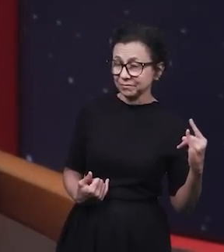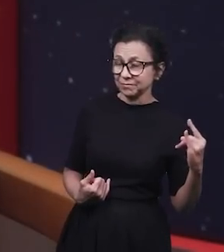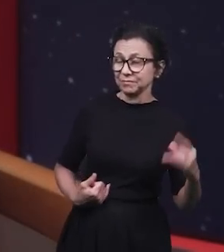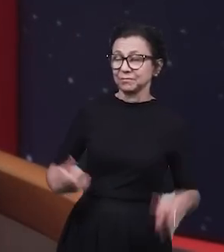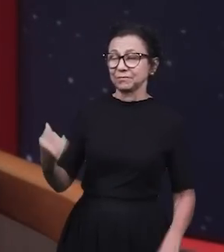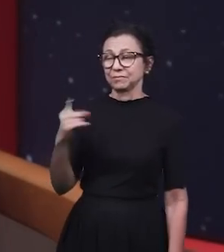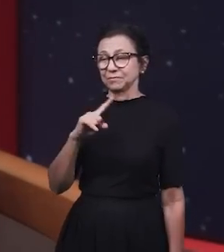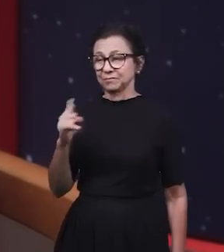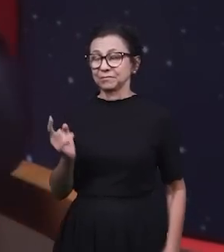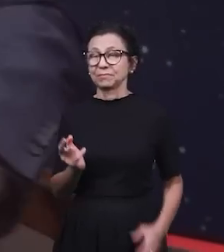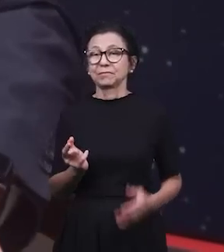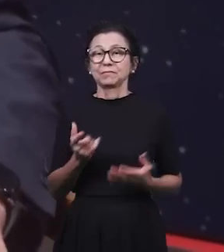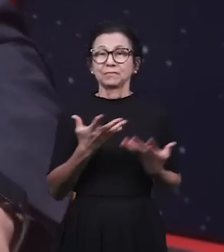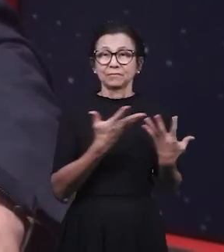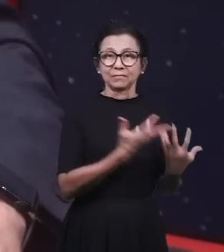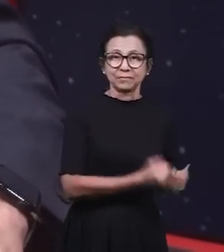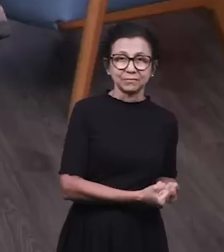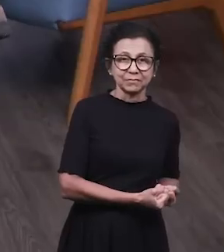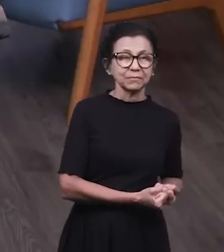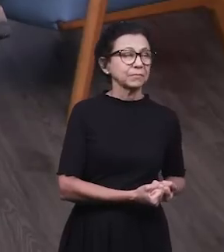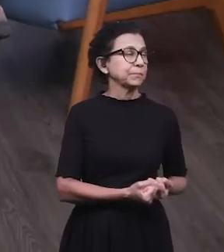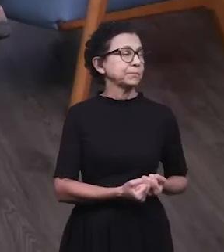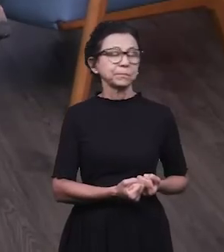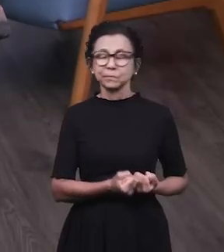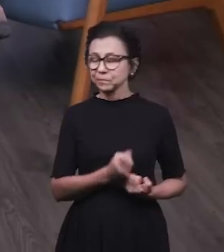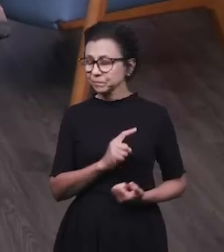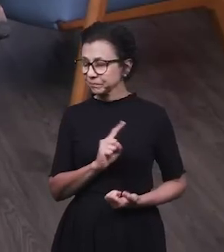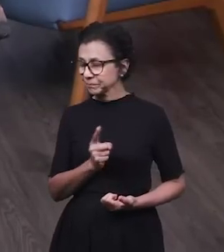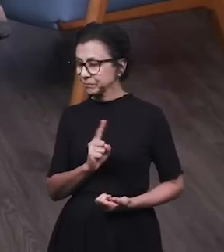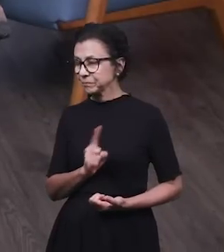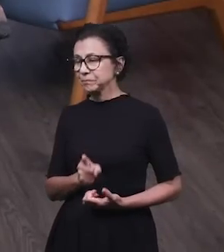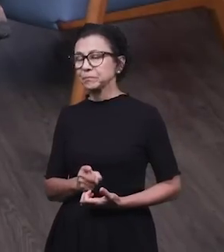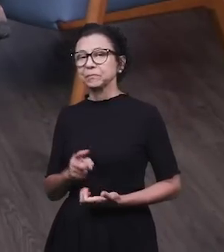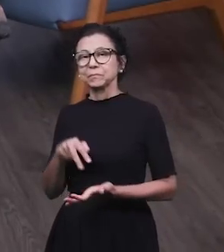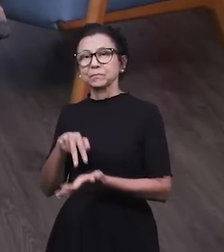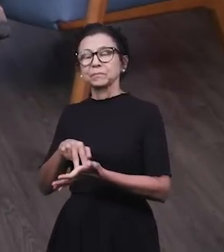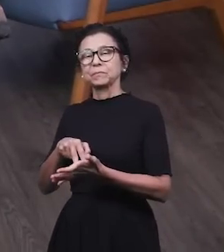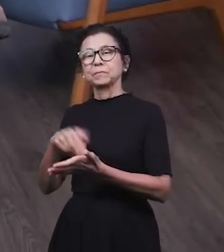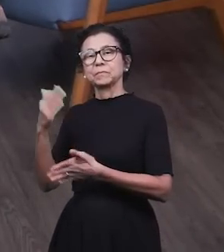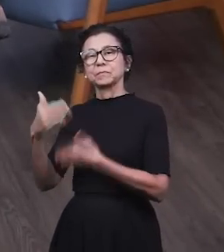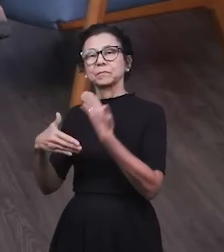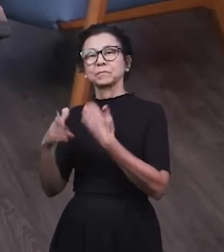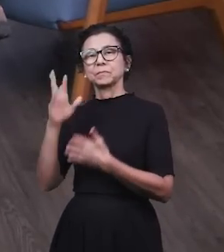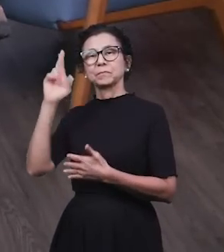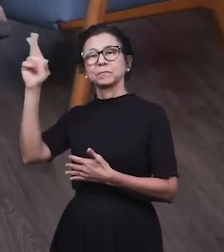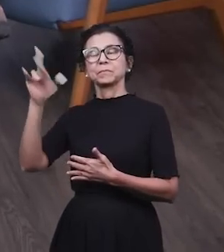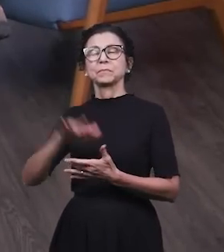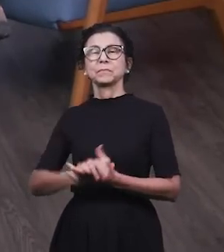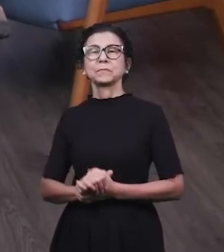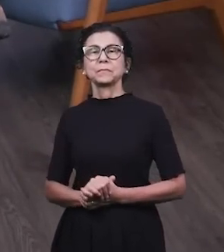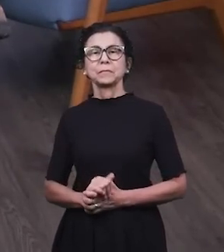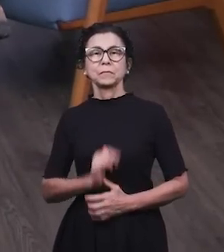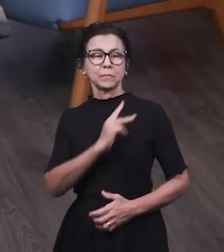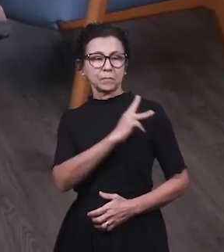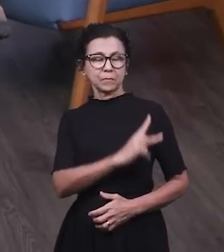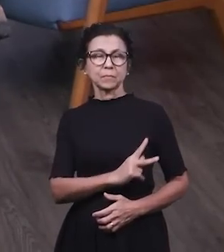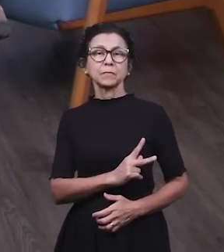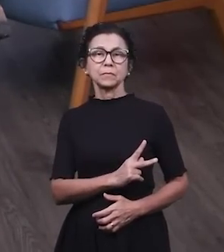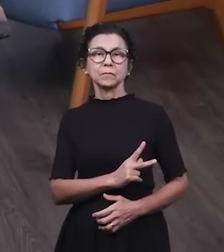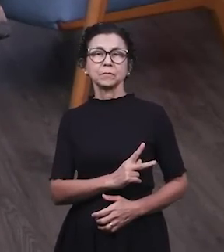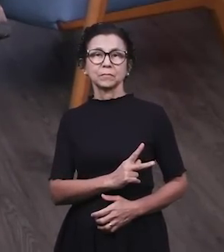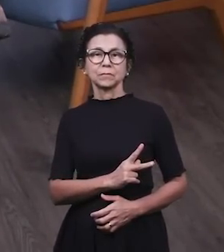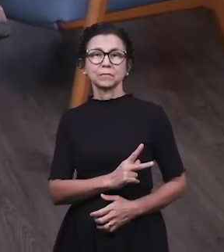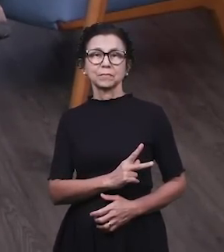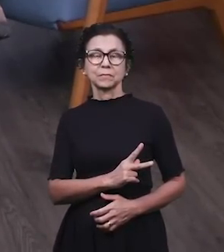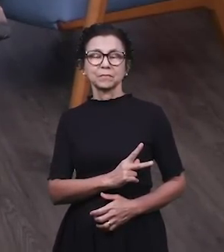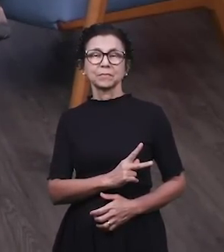isso. Enfrentaram no Senhor. Voltando, Sérgio, assim, enfatizando o que você falou, Paulo fisicamente estava